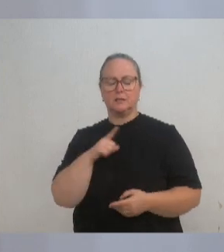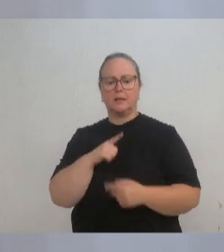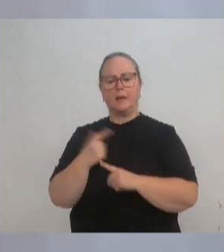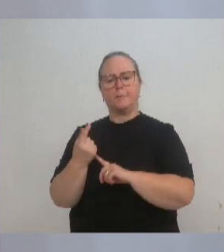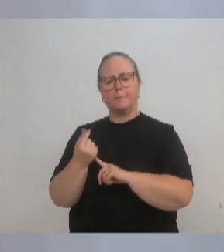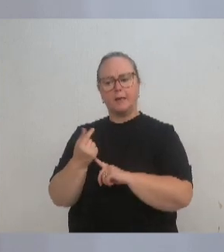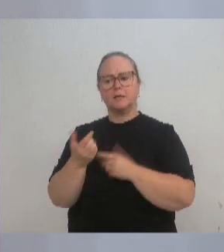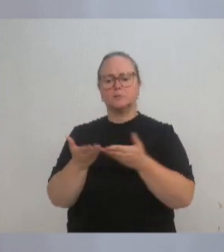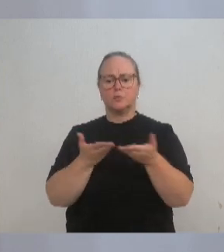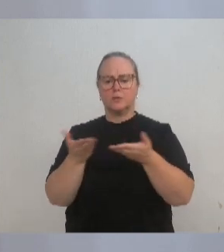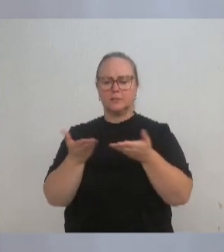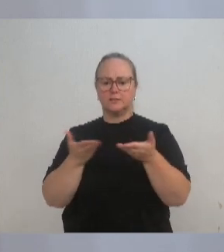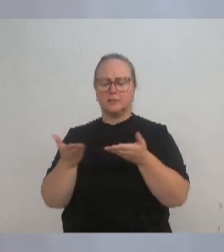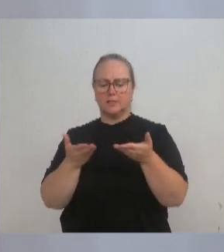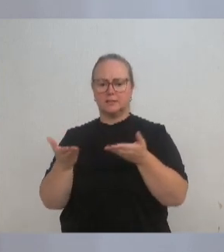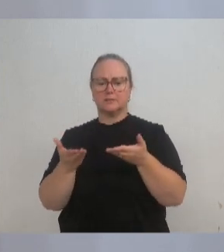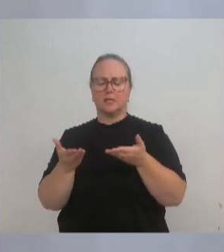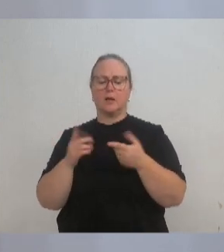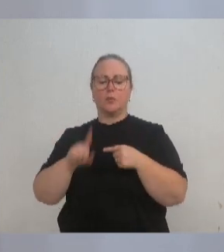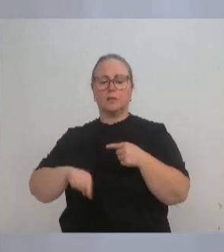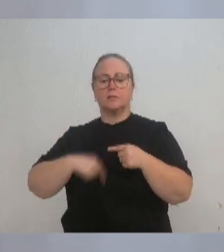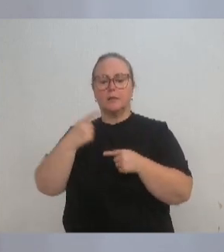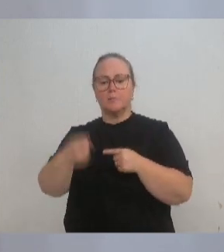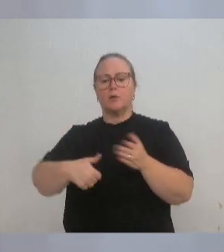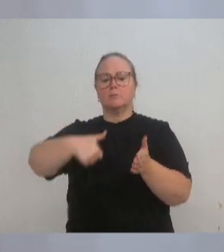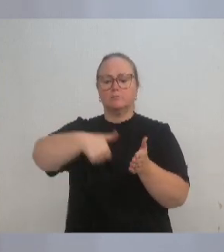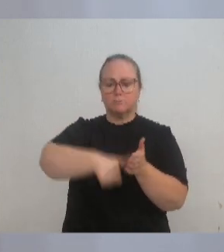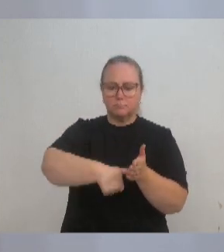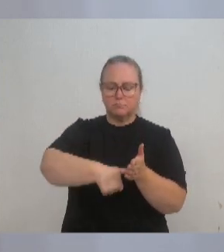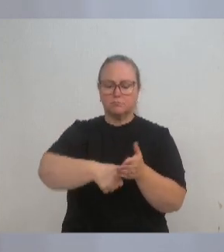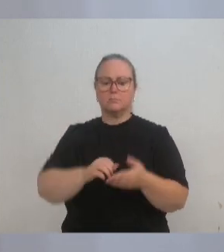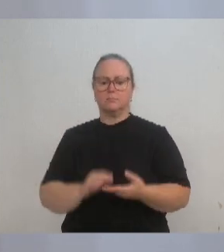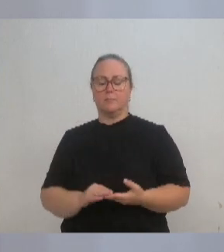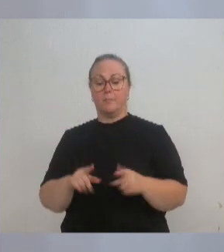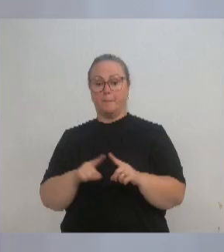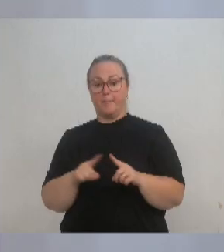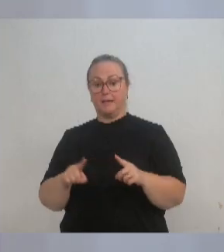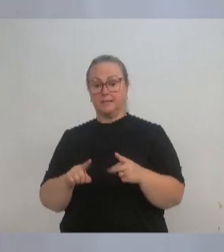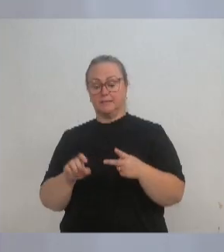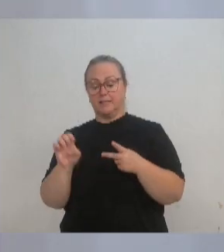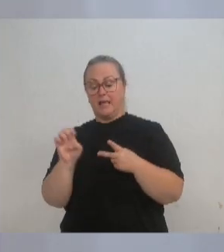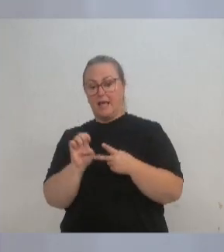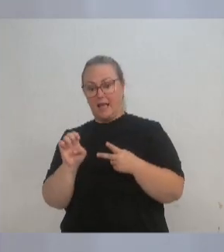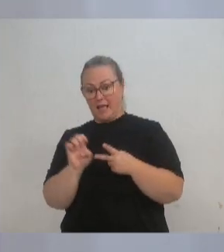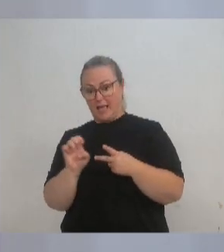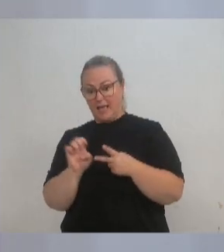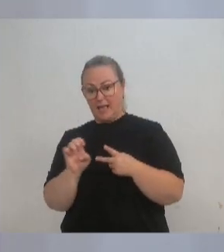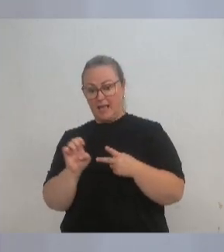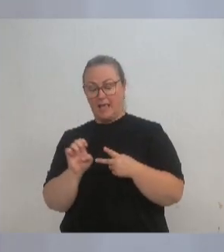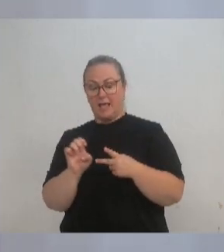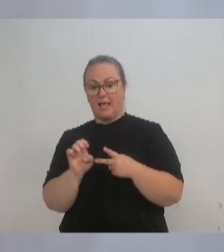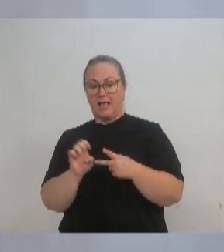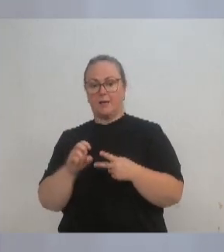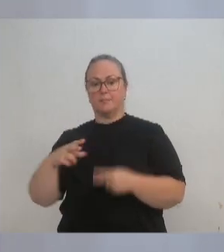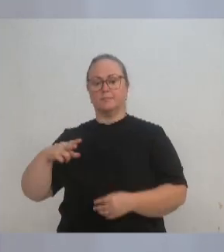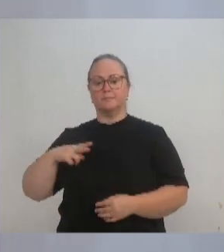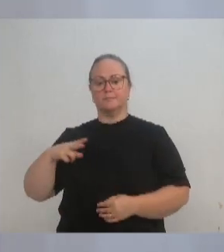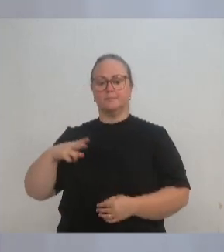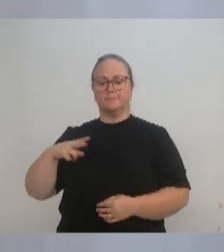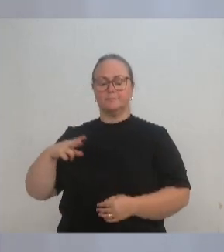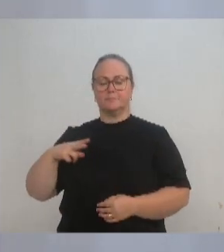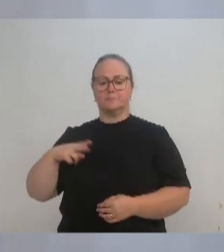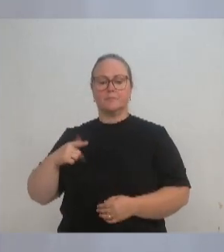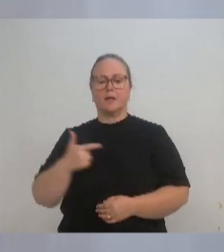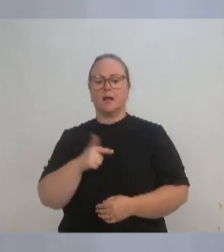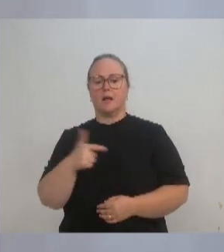processo licitatório, e a empresa se credencia. Agora, quando é o caso do E, que é uma condição particular, não